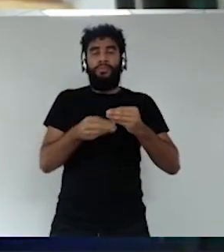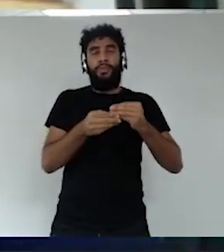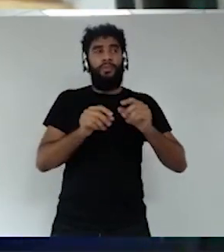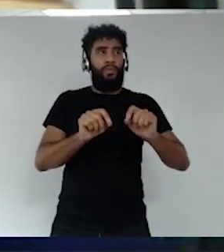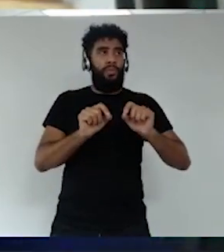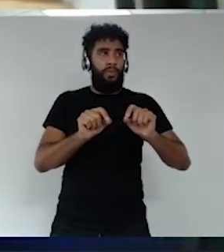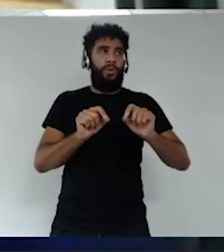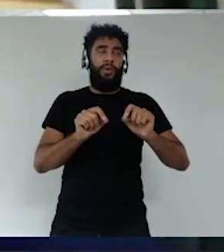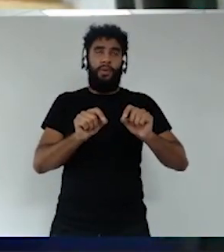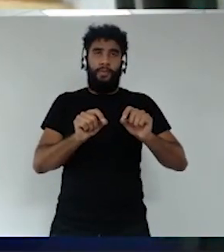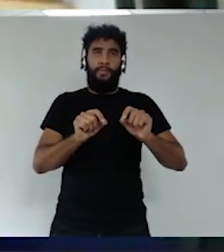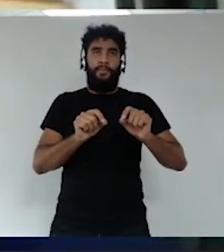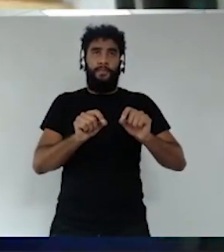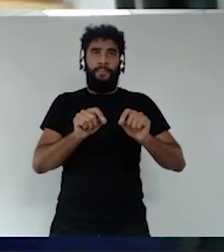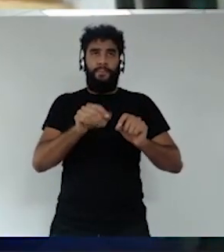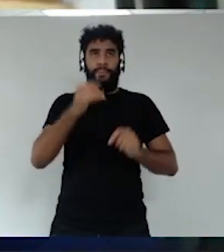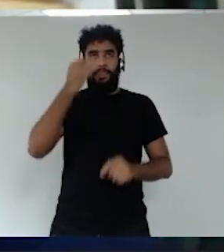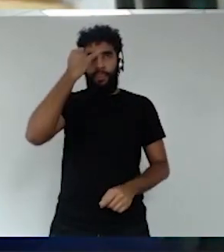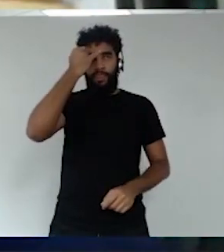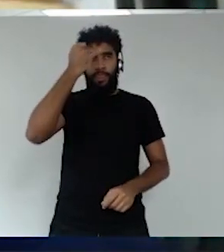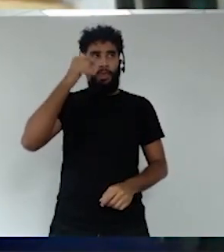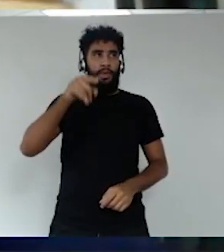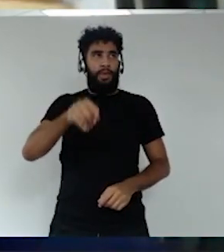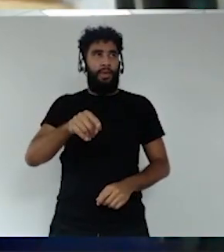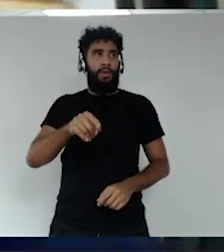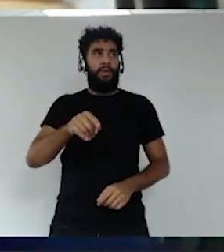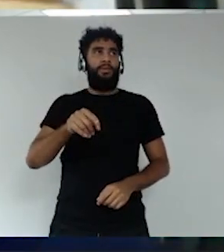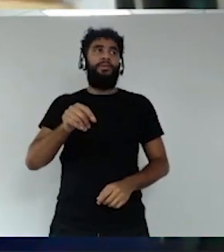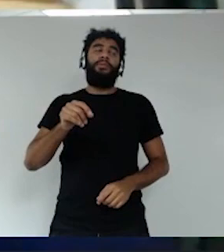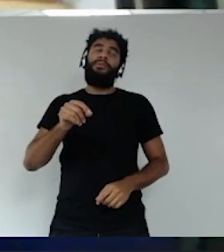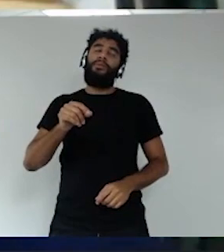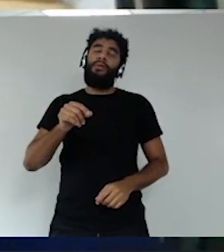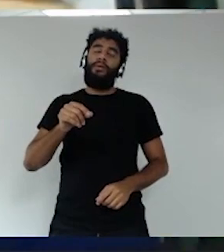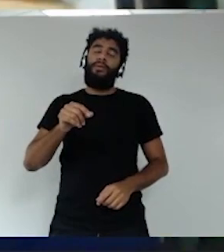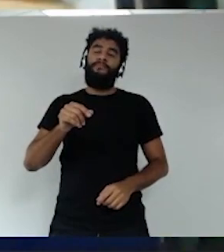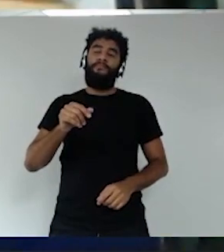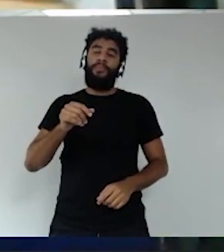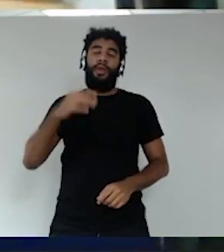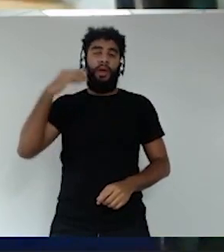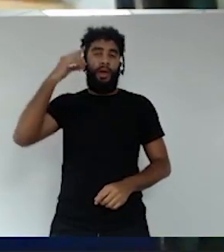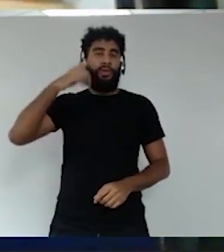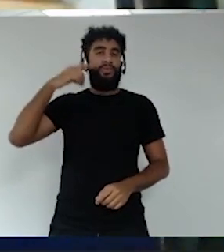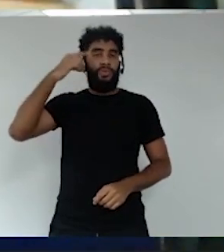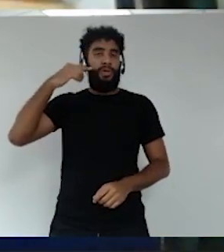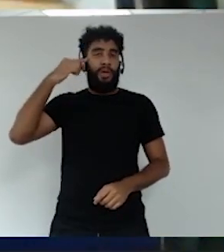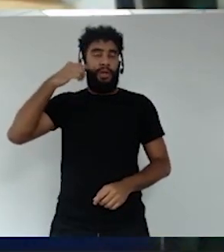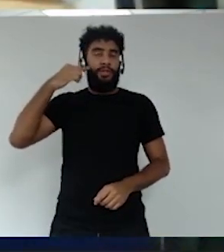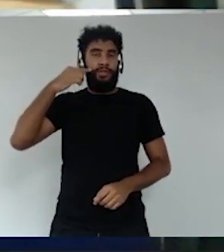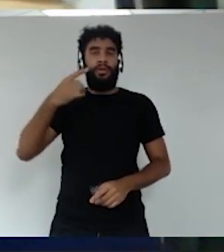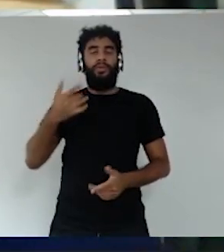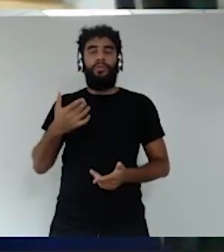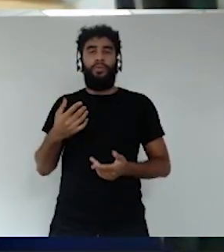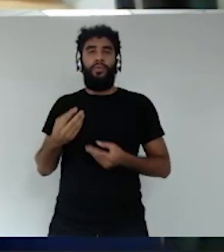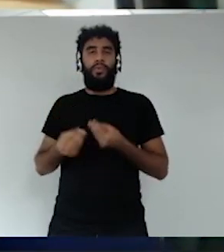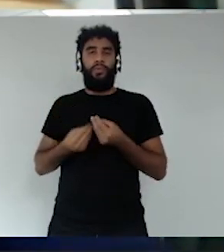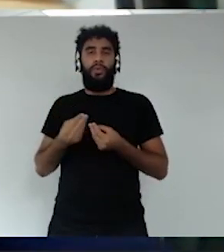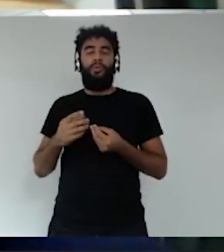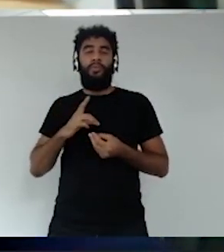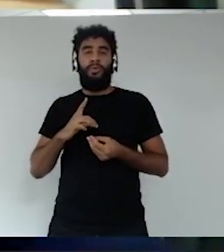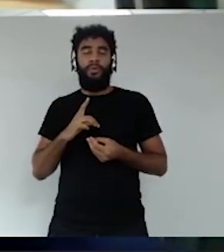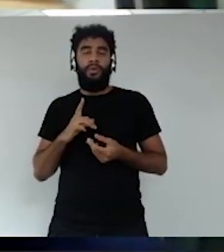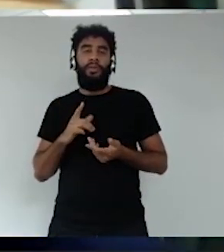por exemplo, essas ideias da advocacia resolutiva, do desenho do sistema de disputas, das